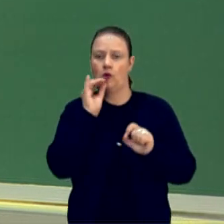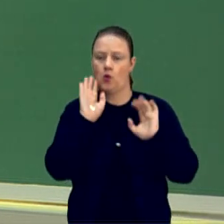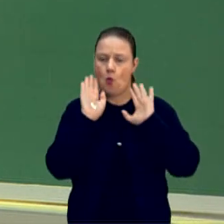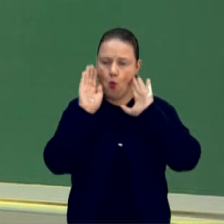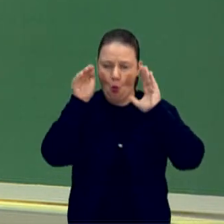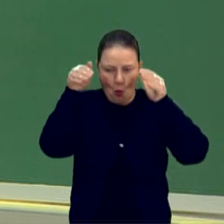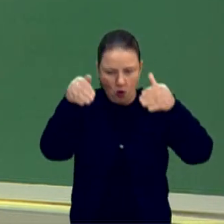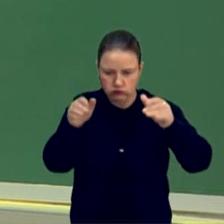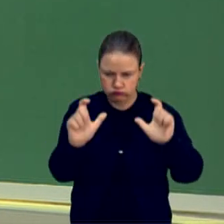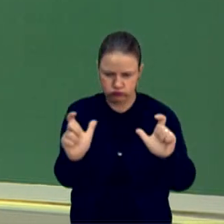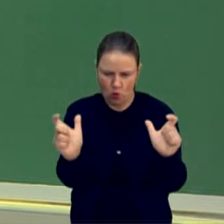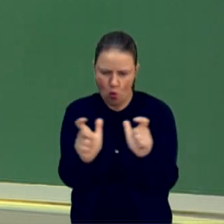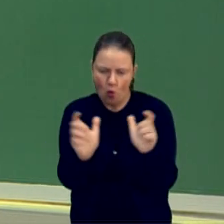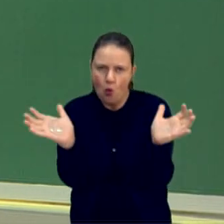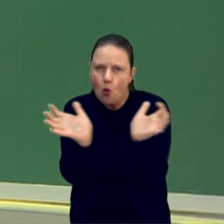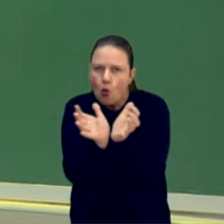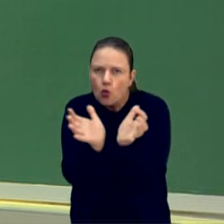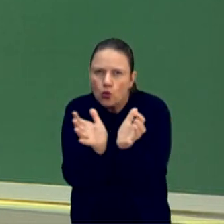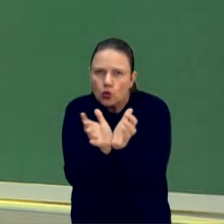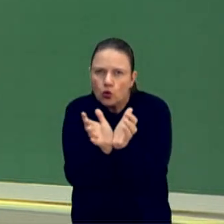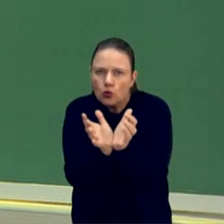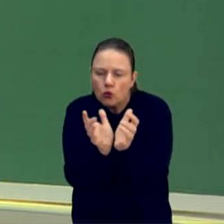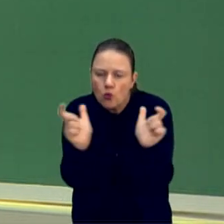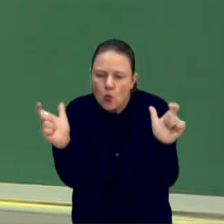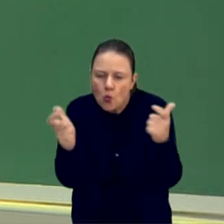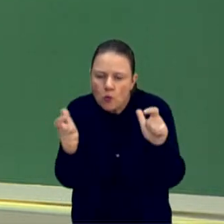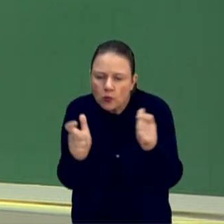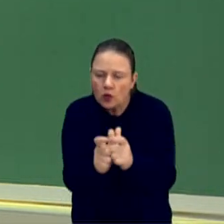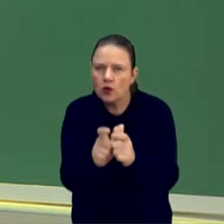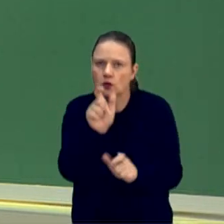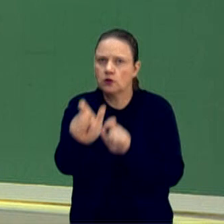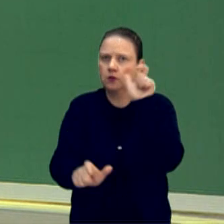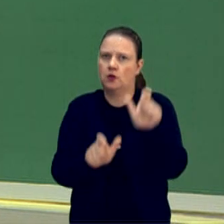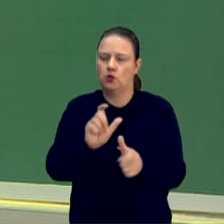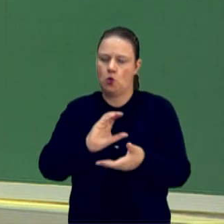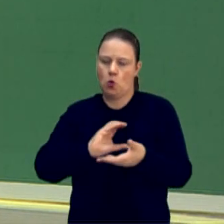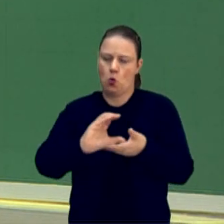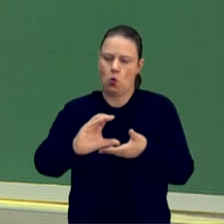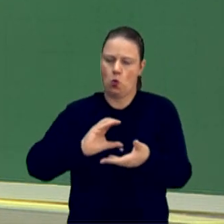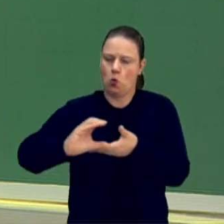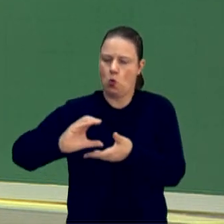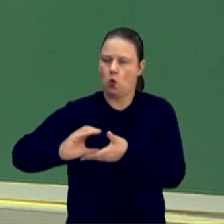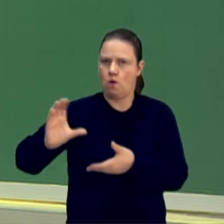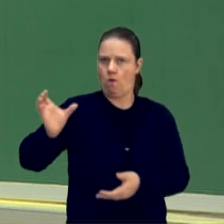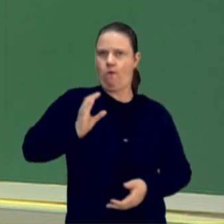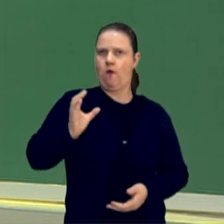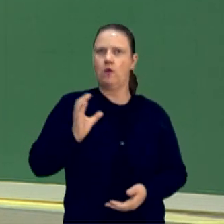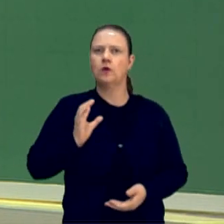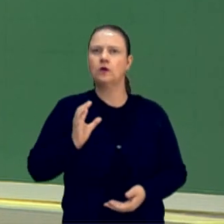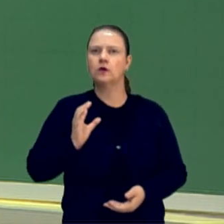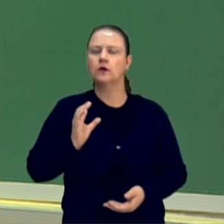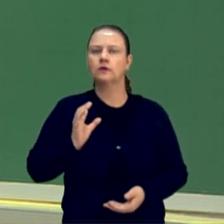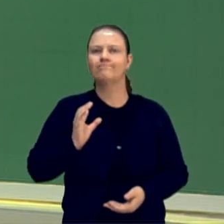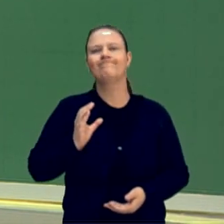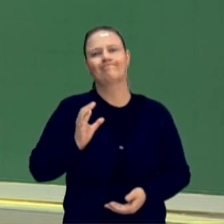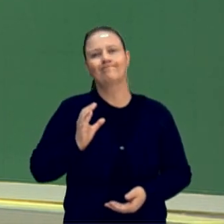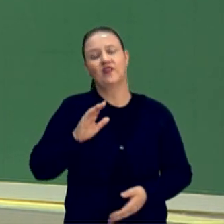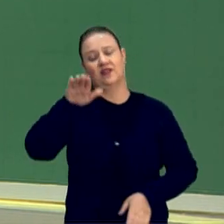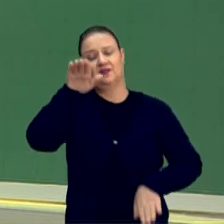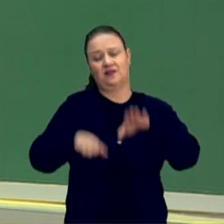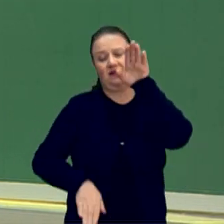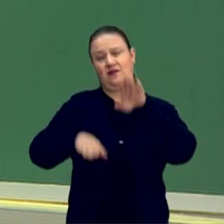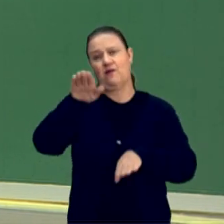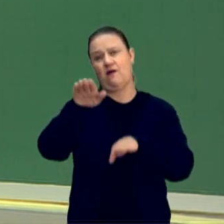mão de poucos, as desigualdades sociais são maiores. E o que a gente entende por renda? É o valor que está sendo